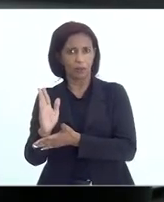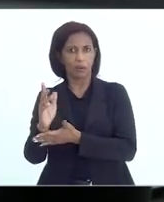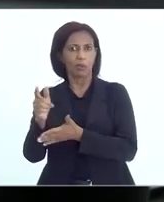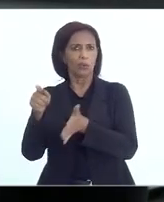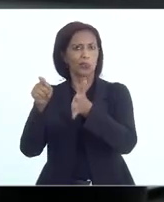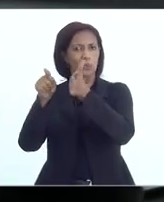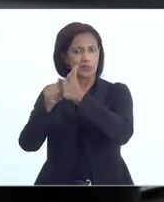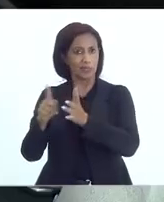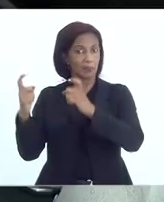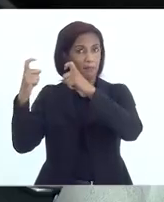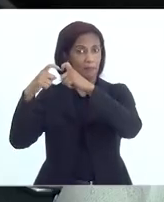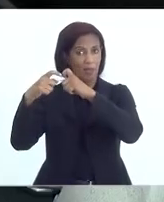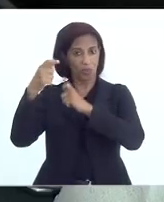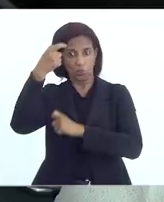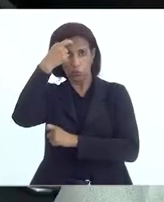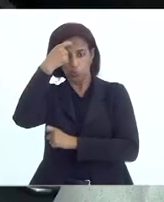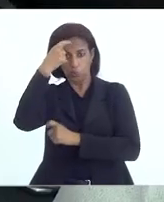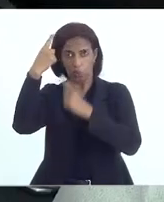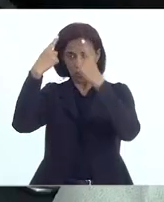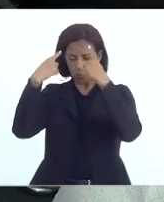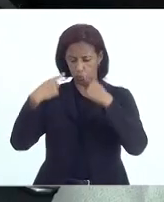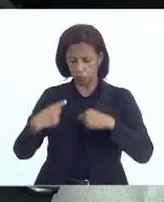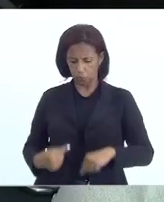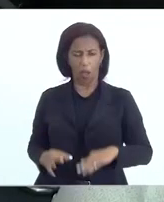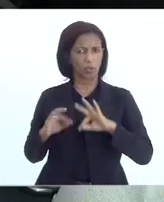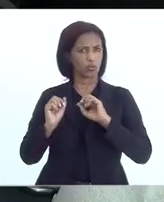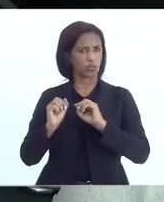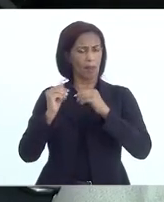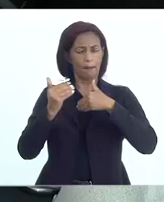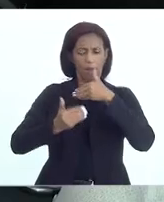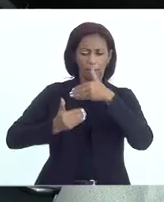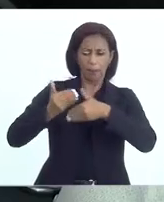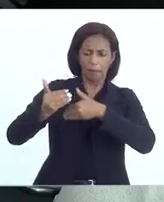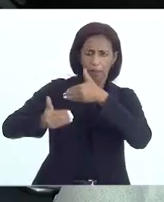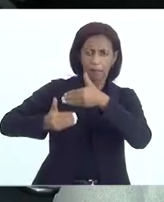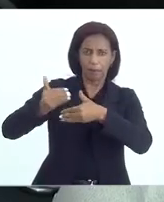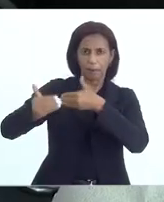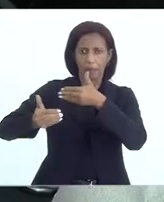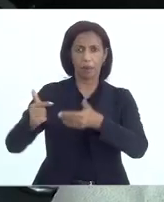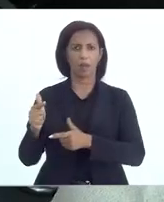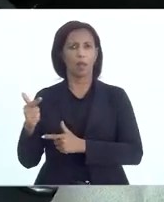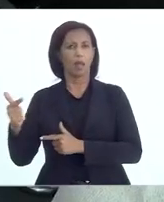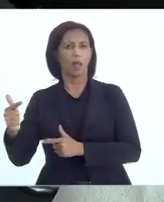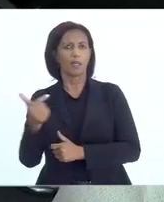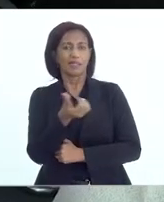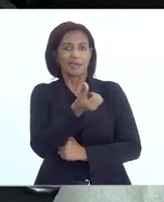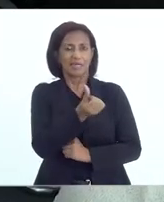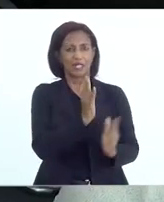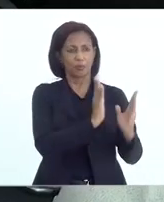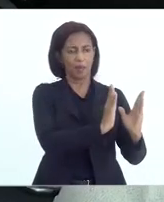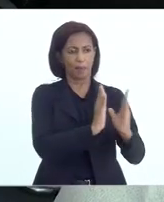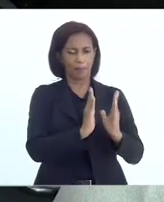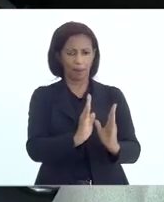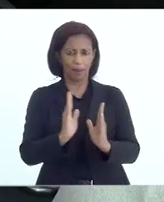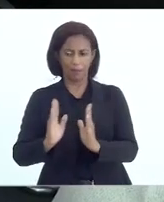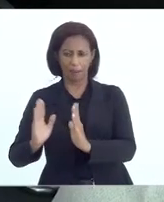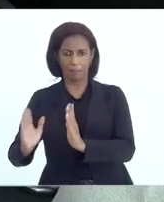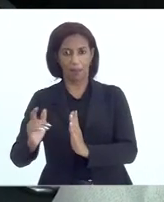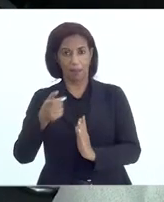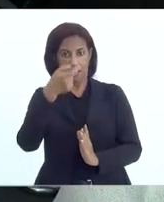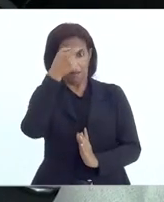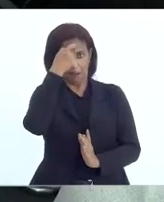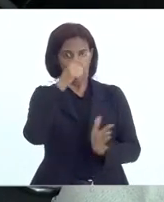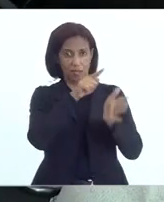intelectual e já passaram por todas as etapas do certame que são aquelas outras seis etapas elas passarão